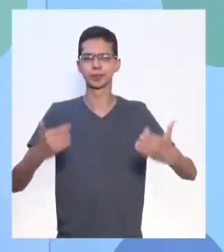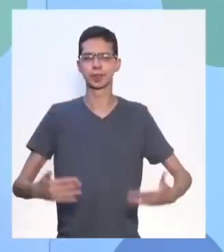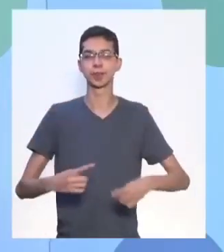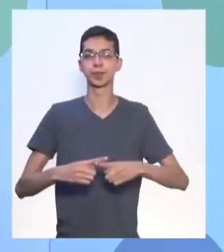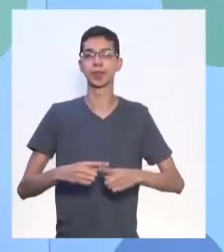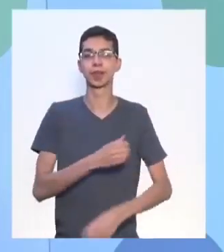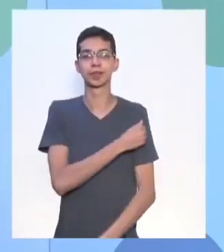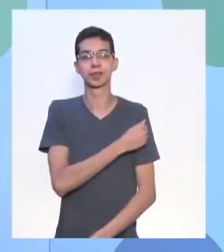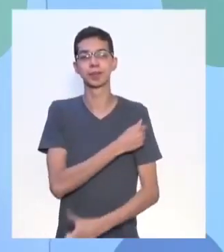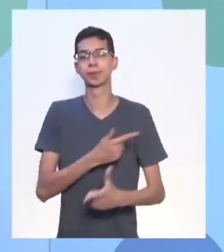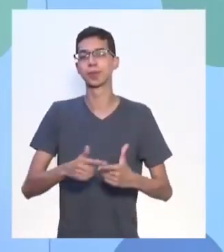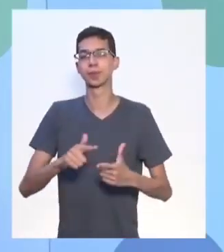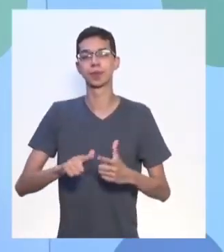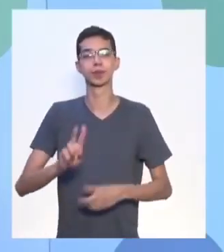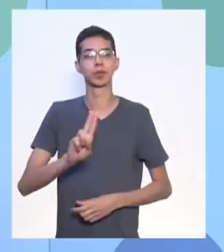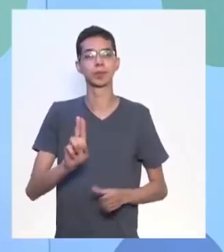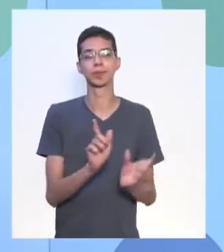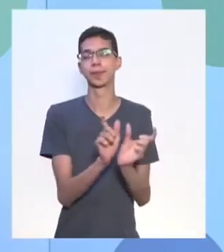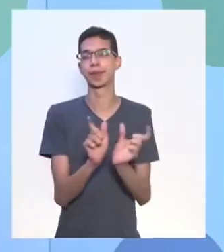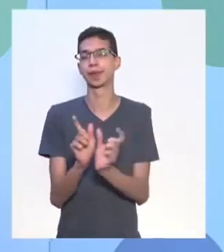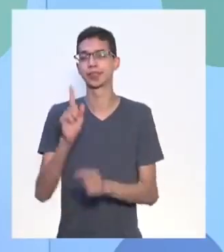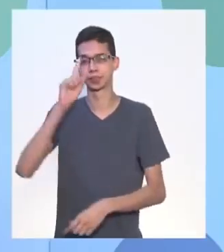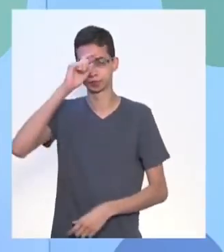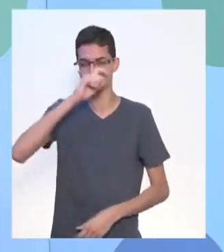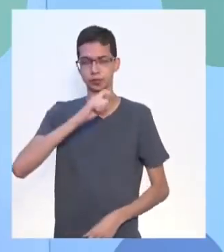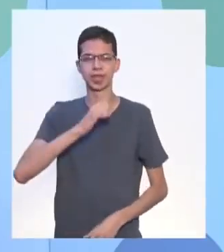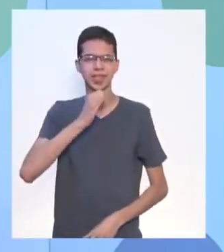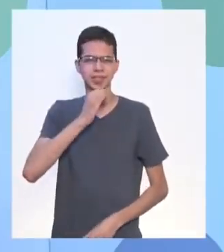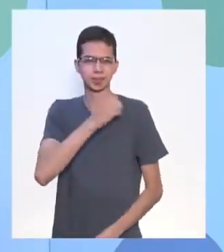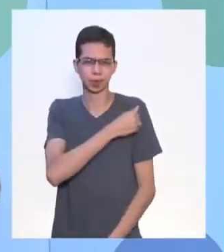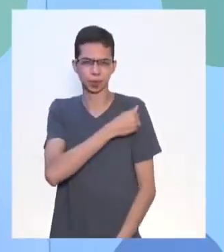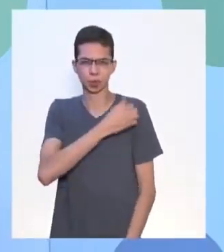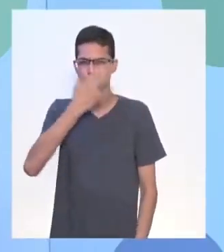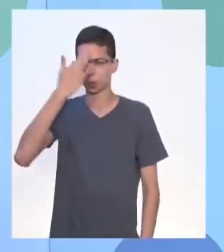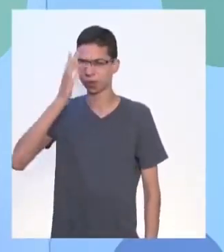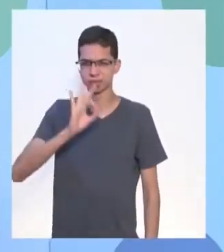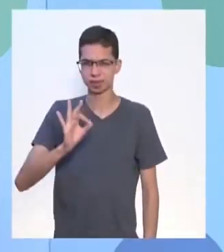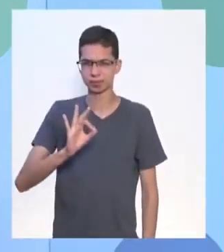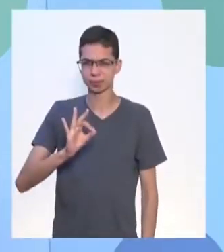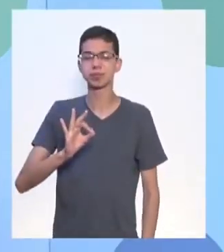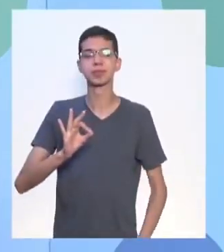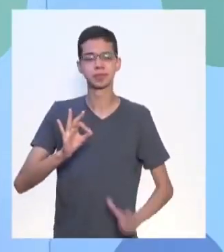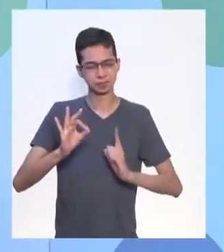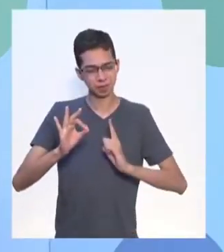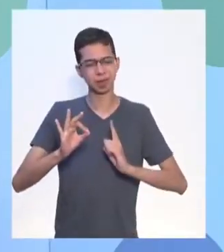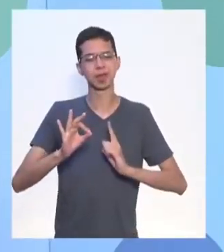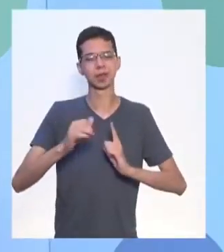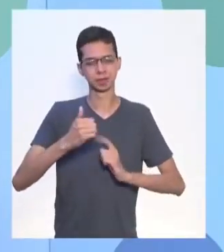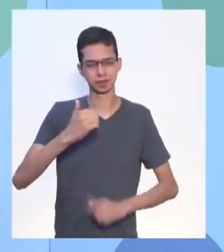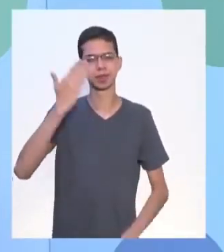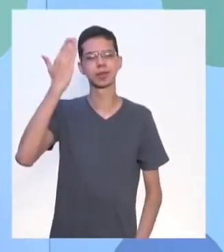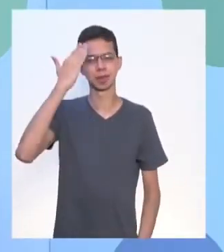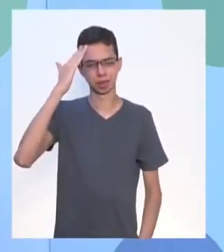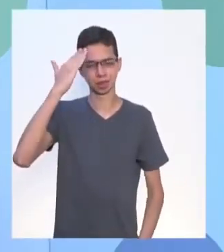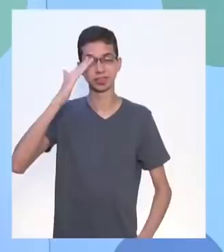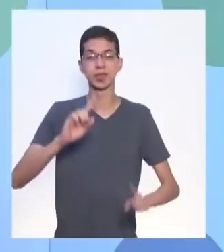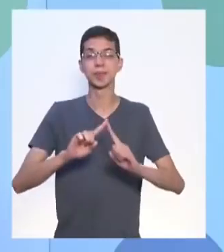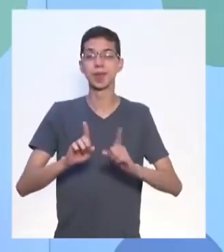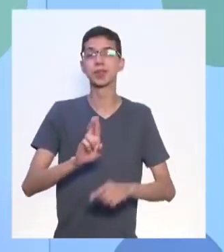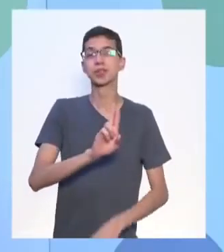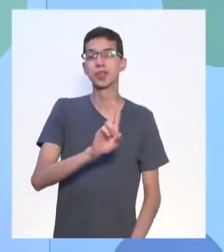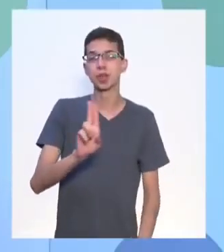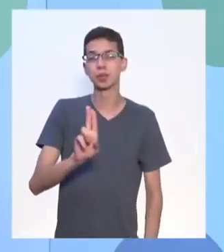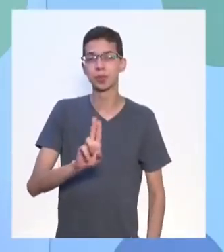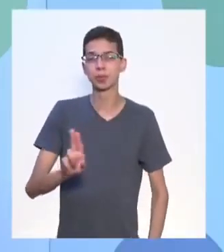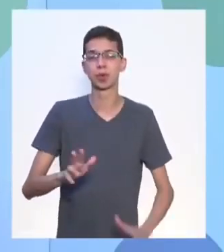eles têm problema com nomenclatura, às vezes. Não é que eles não entendem, mas muita nomenclatura complica, né? Uhum. Então, eu fazia sempre assim,